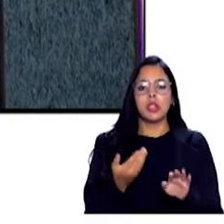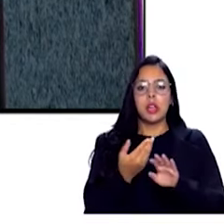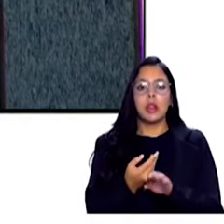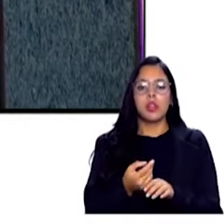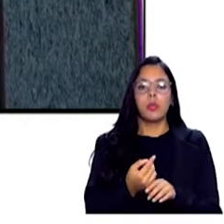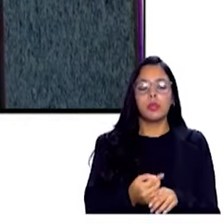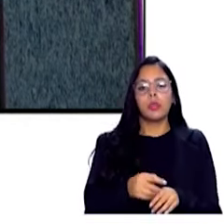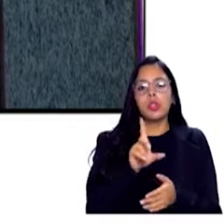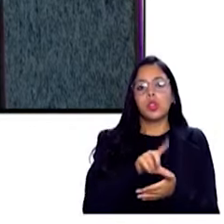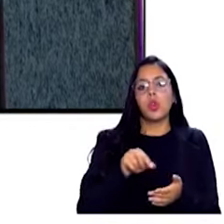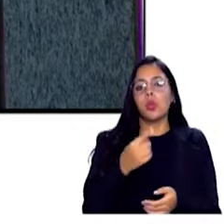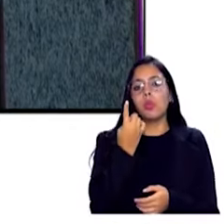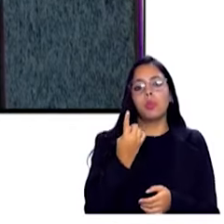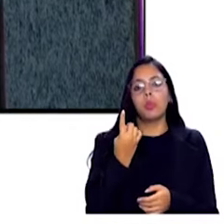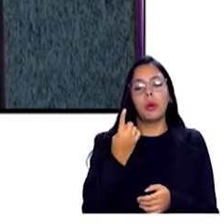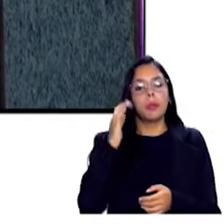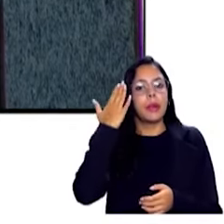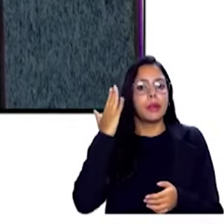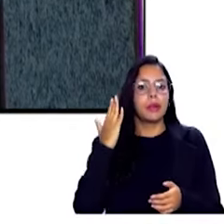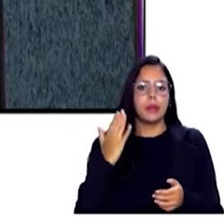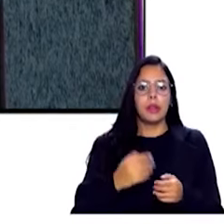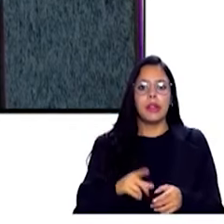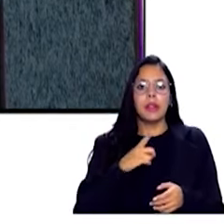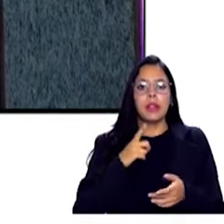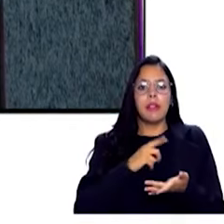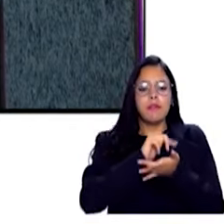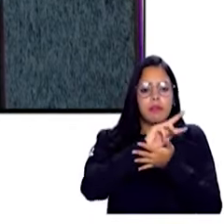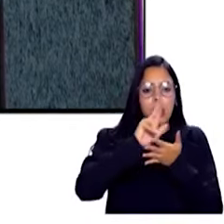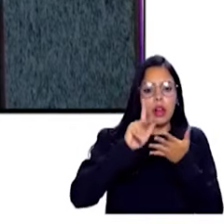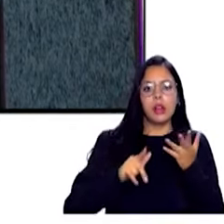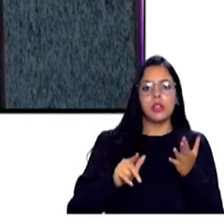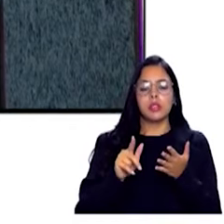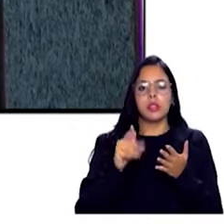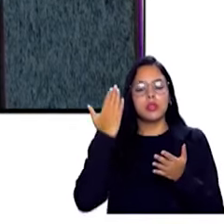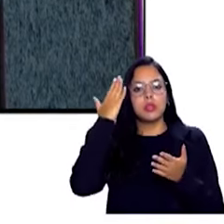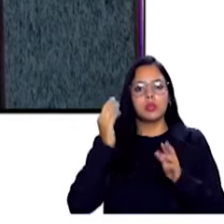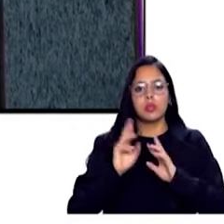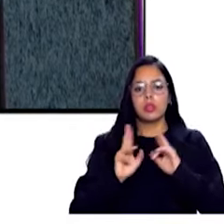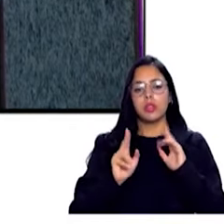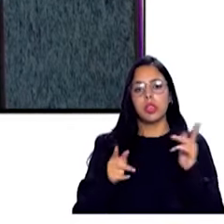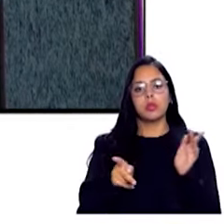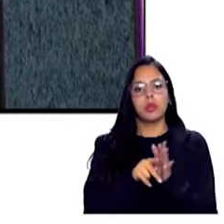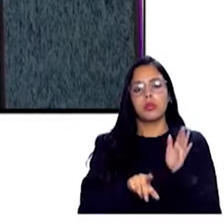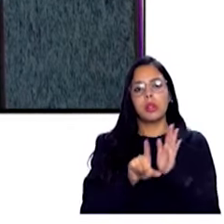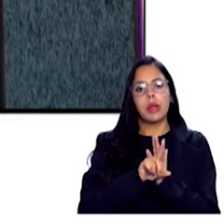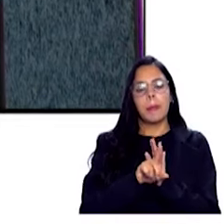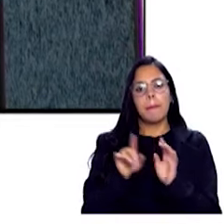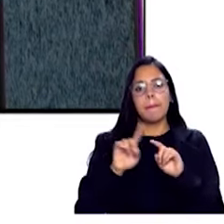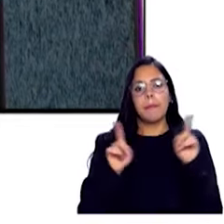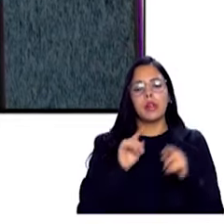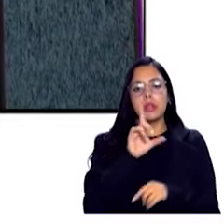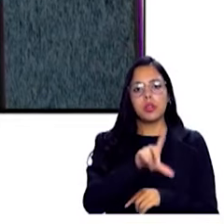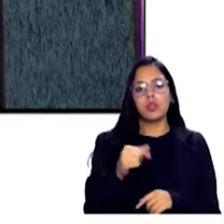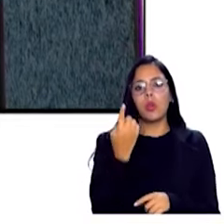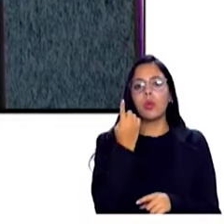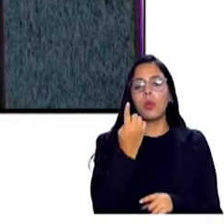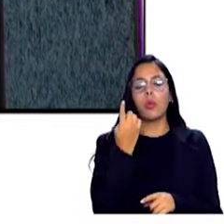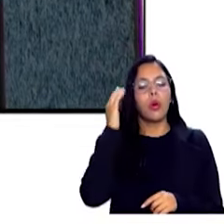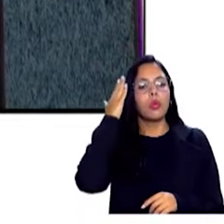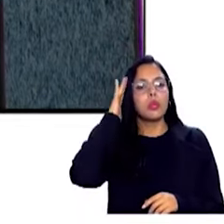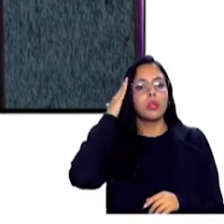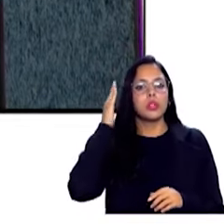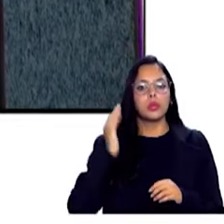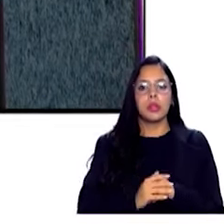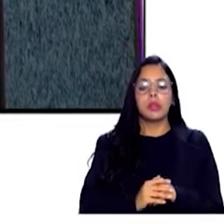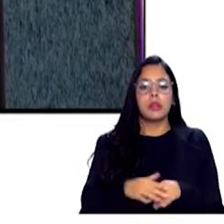possíveis se ele interpreta por uma das interpretações possíveis ele não pode vincular nem os juízes nem o